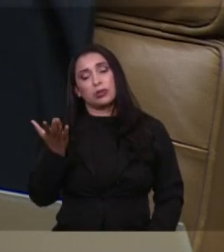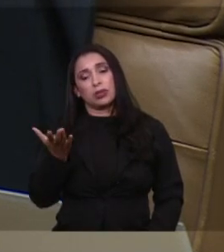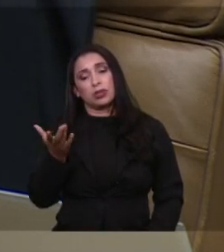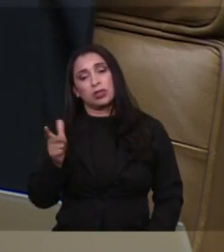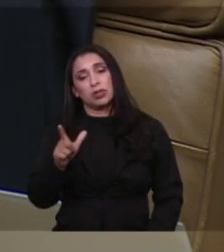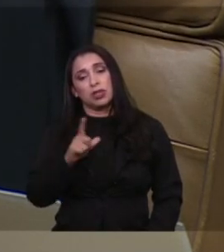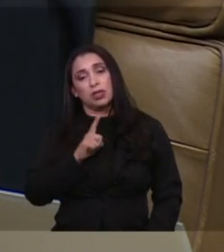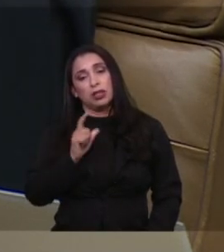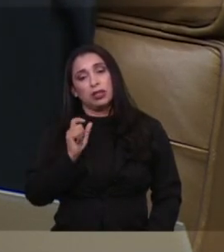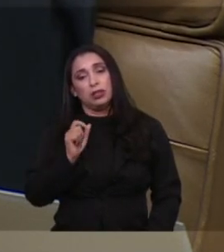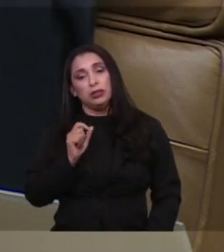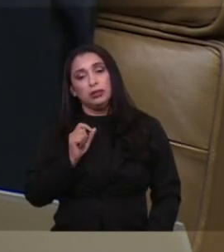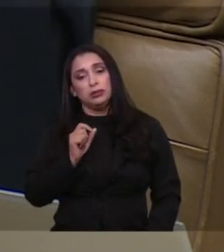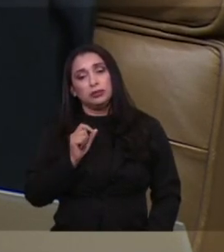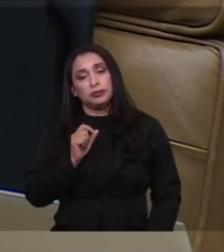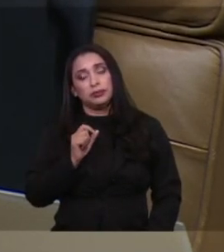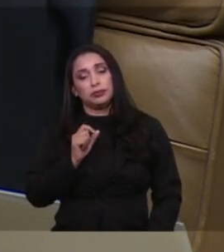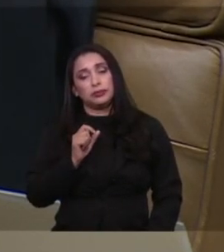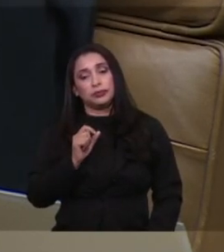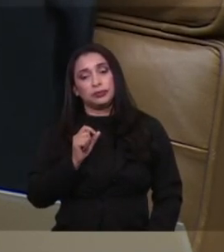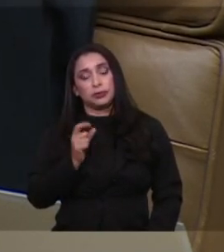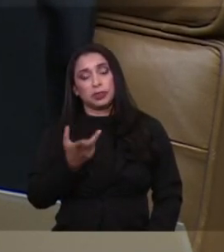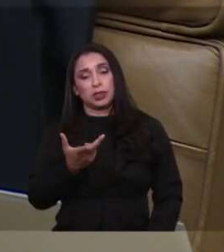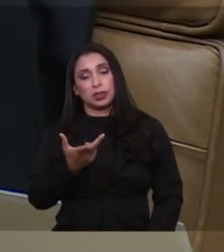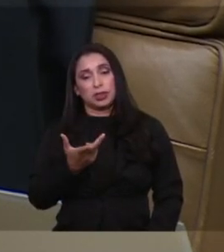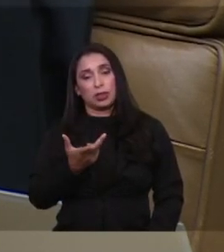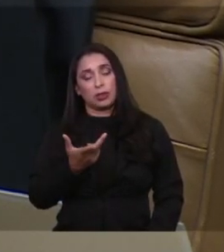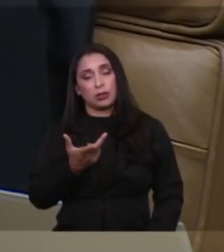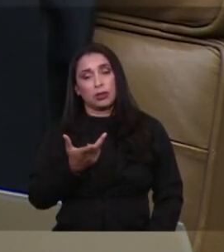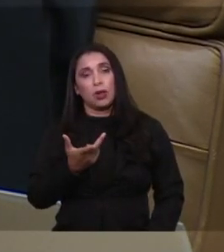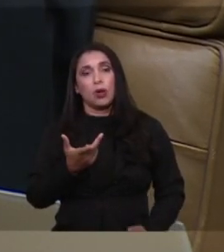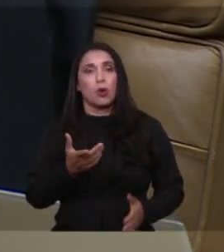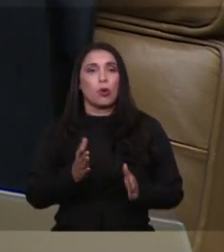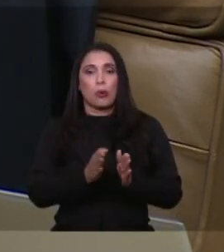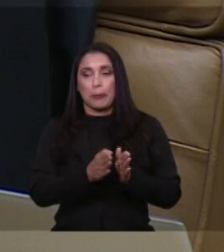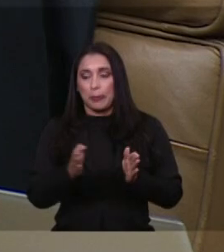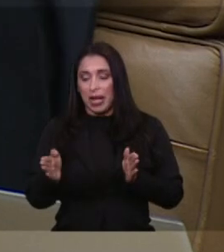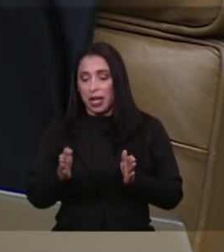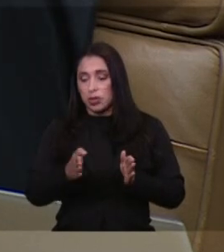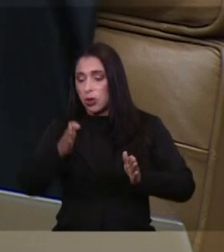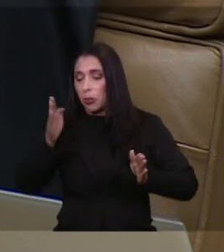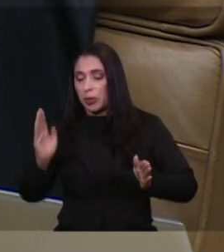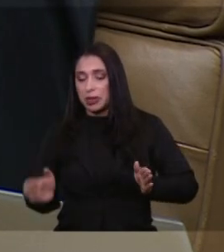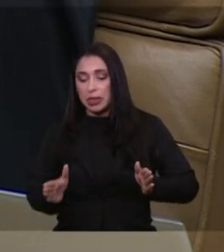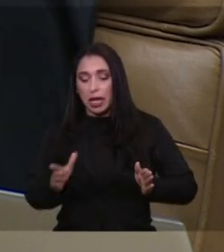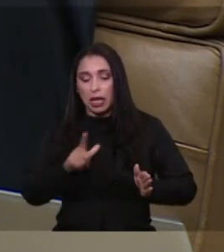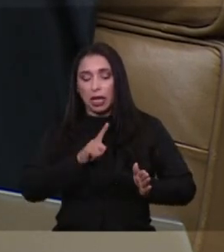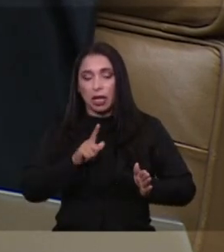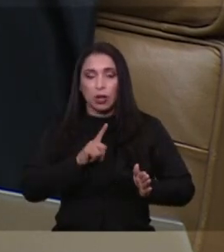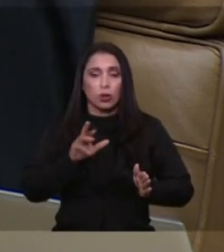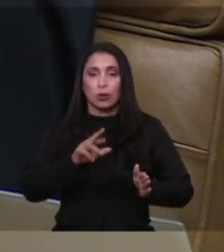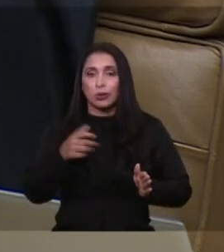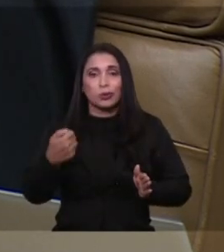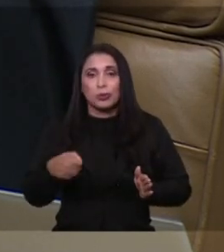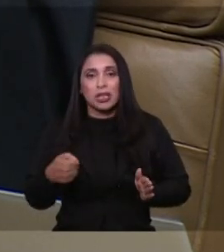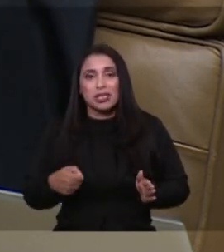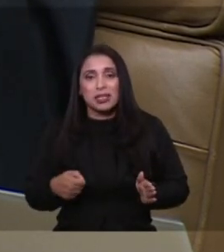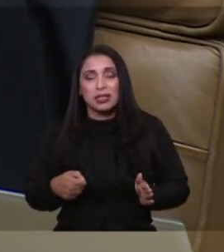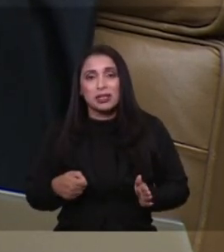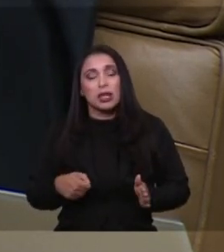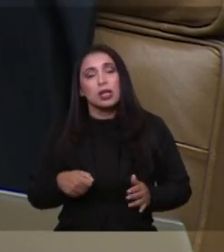Logo, modular nesse sentido de dar mais um prazo ou fixar não era necessário, porque havia